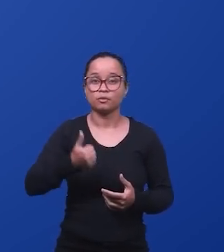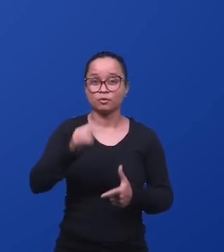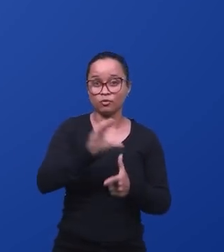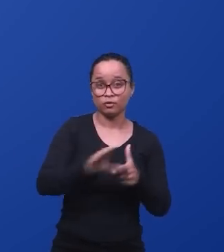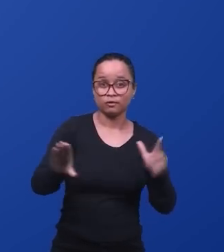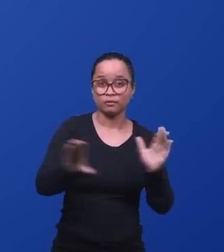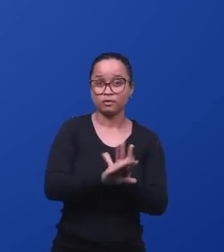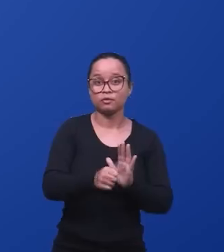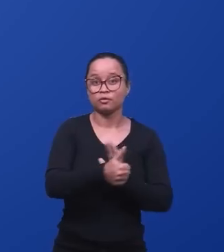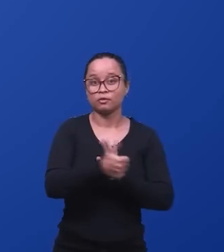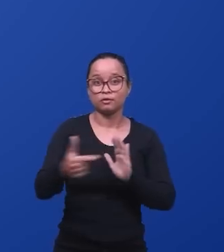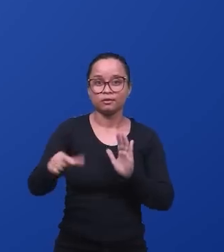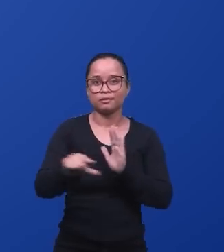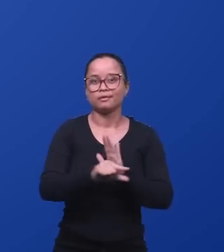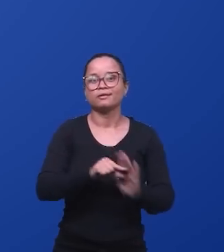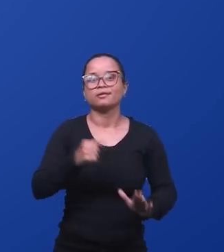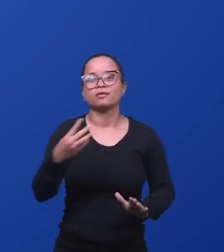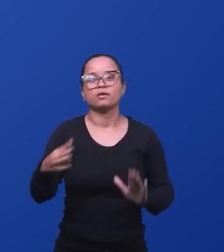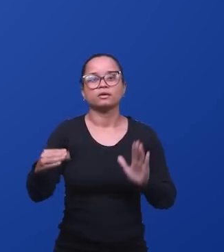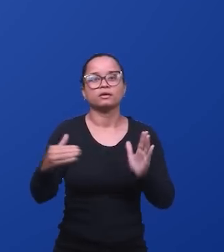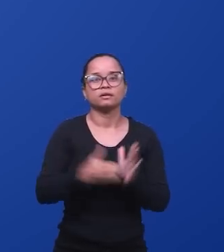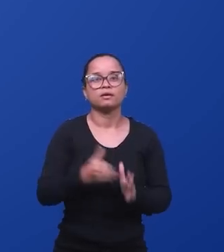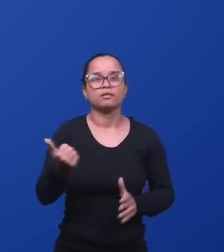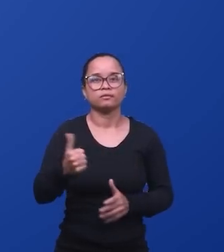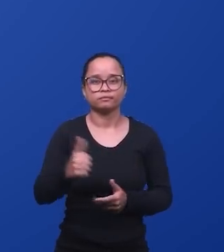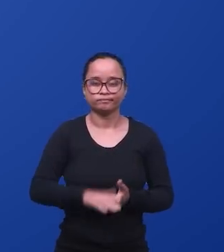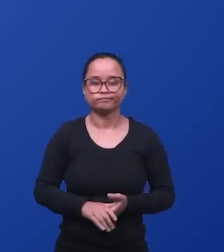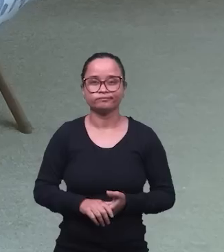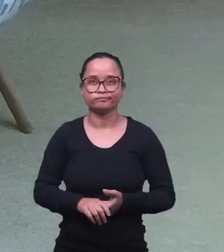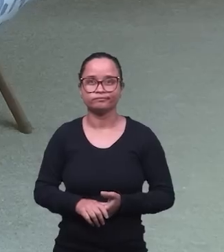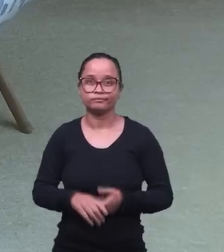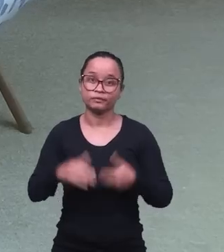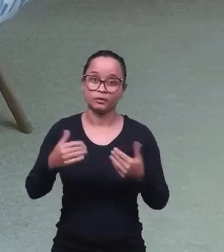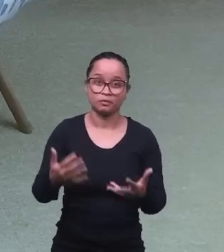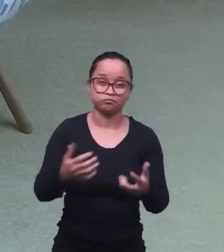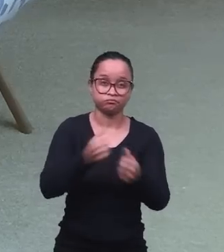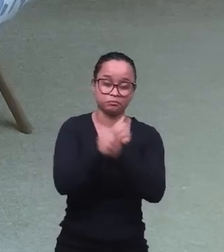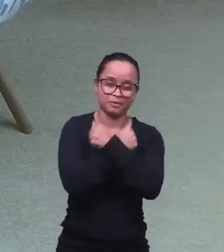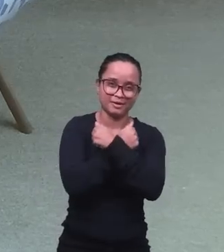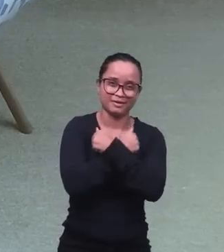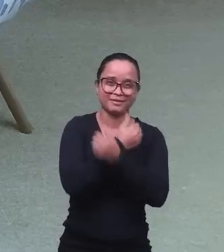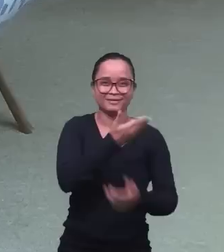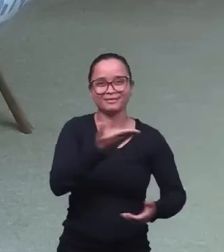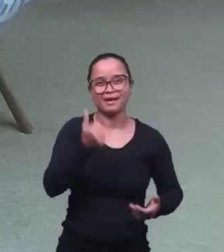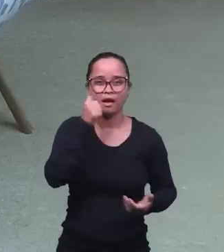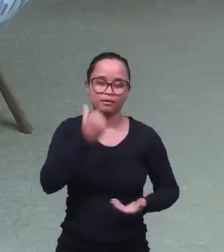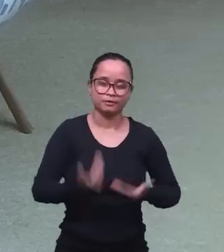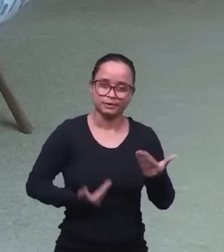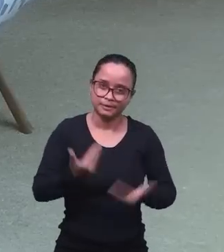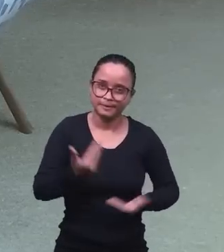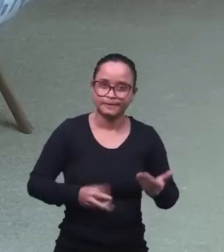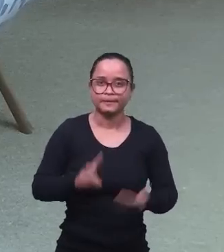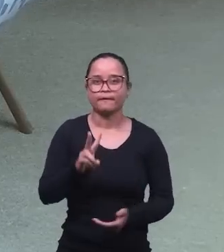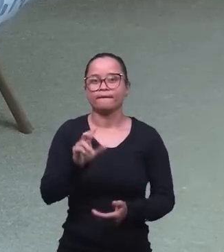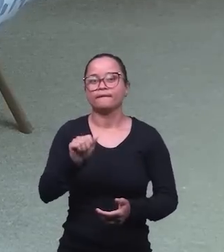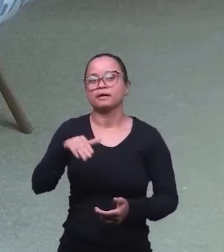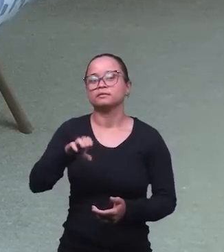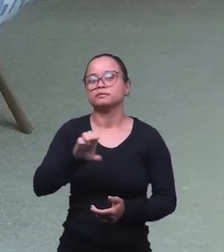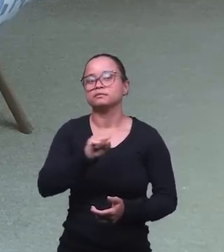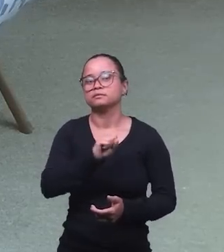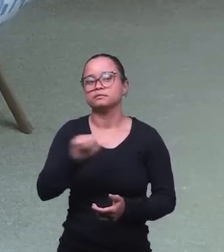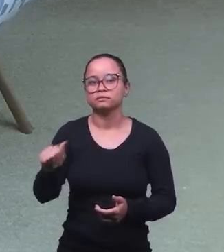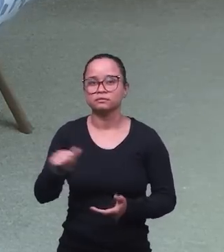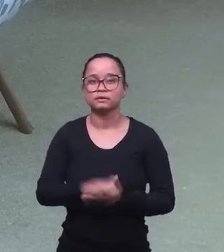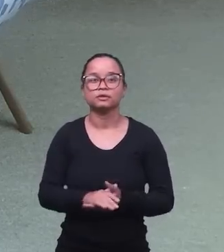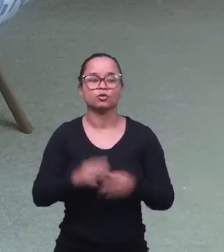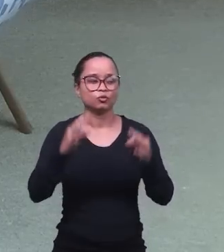1 Coríntios 12, do 4 ao 11, ao paz do Senhor Jesus. Um abraço, então, à nossa querida irmã Vanessa e a todos os